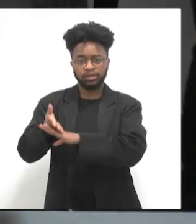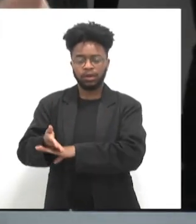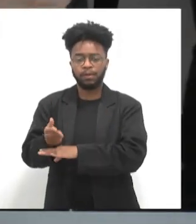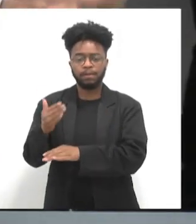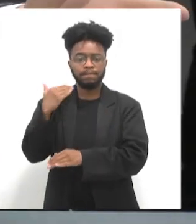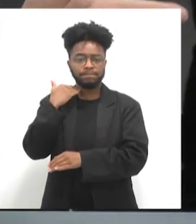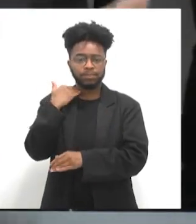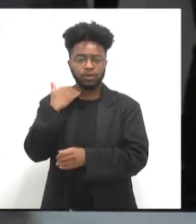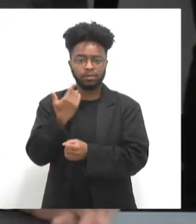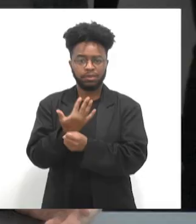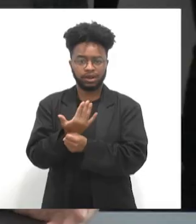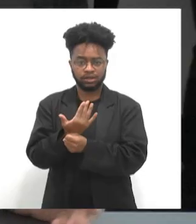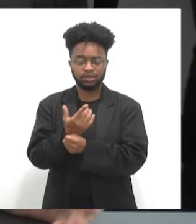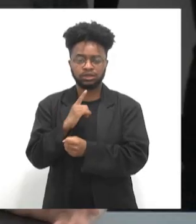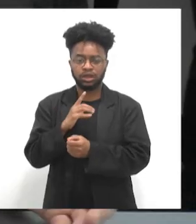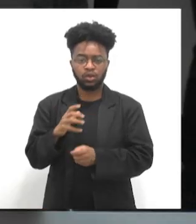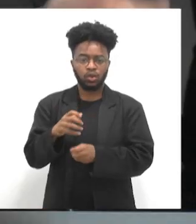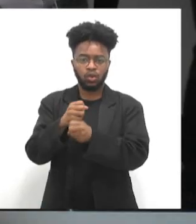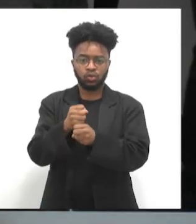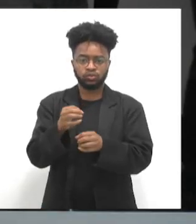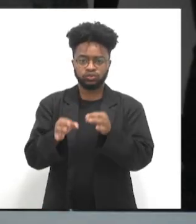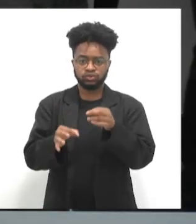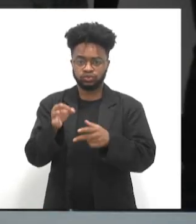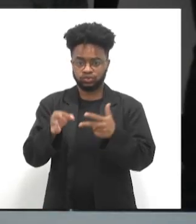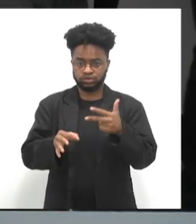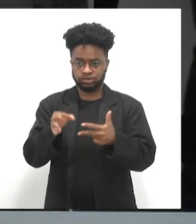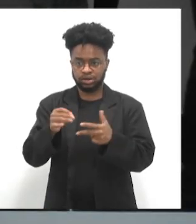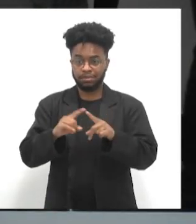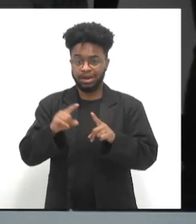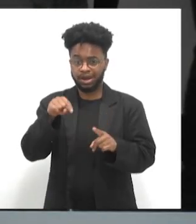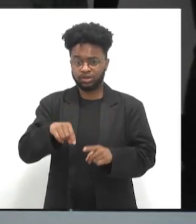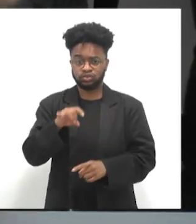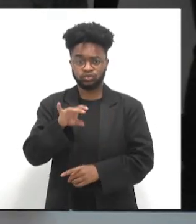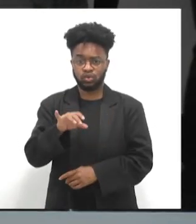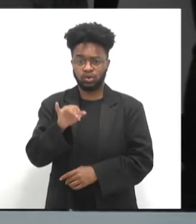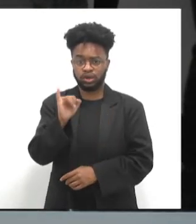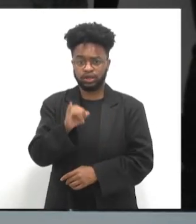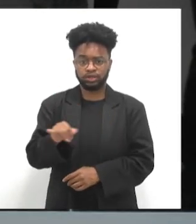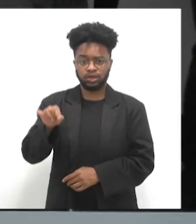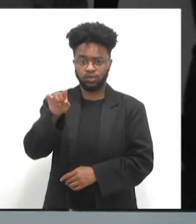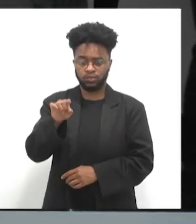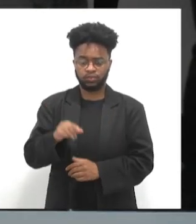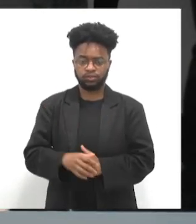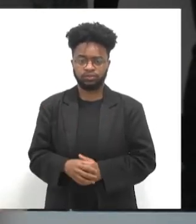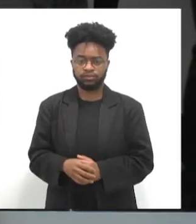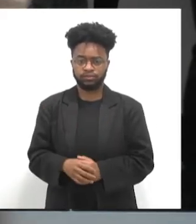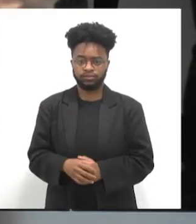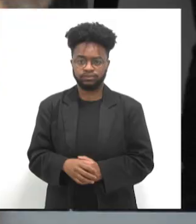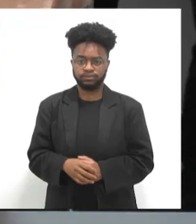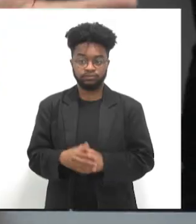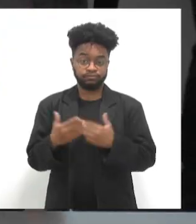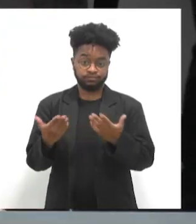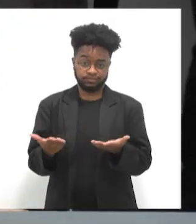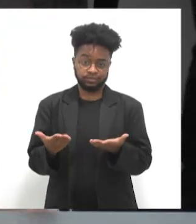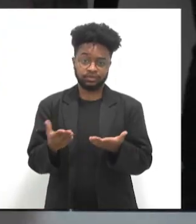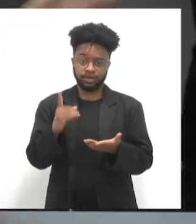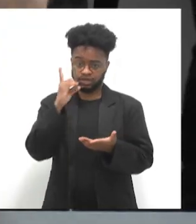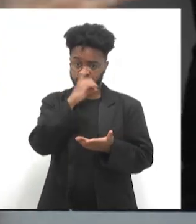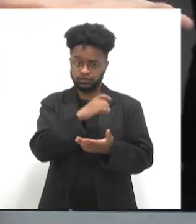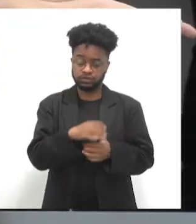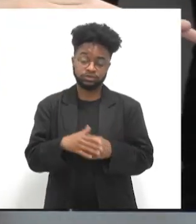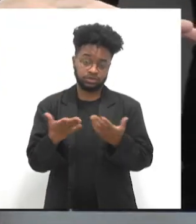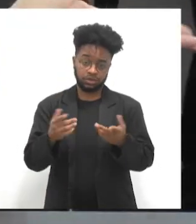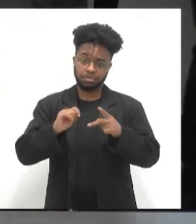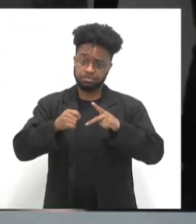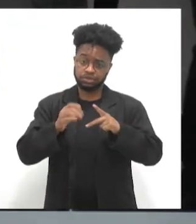que é o banco que tem conta no Poder Judiciário. E aqui a gente só tem o Itaú. Perfeito. A mão de obra. Então, o PIX